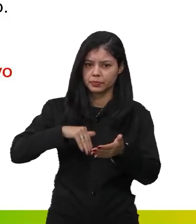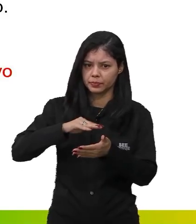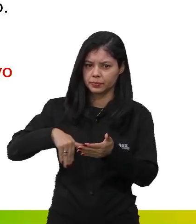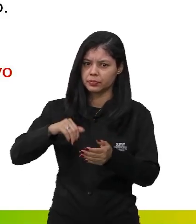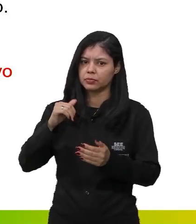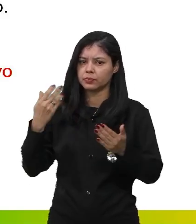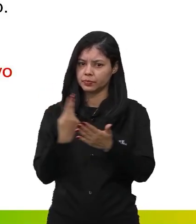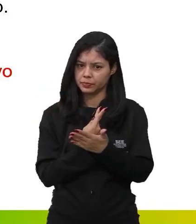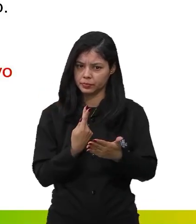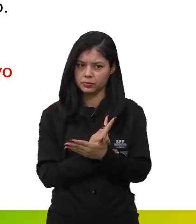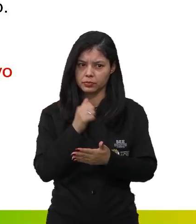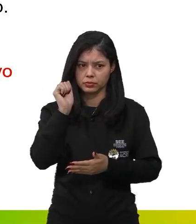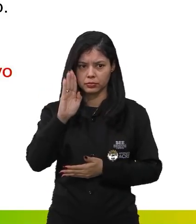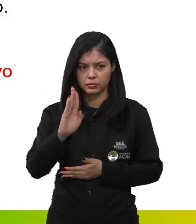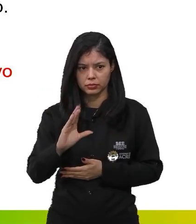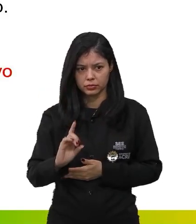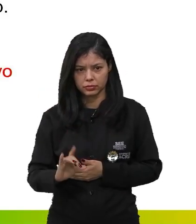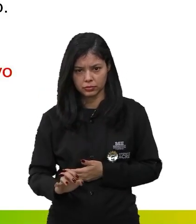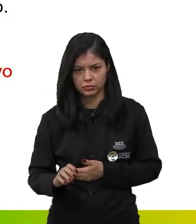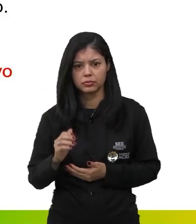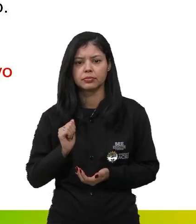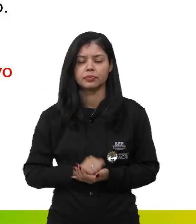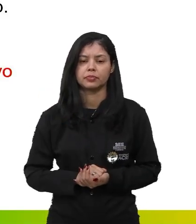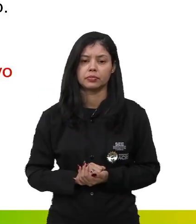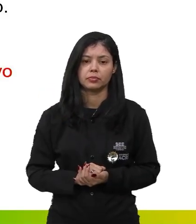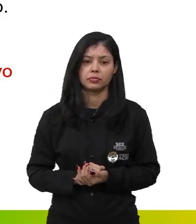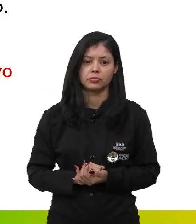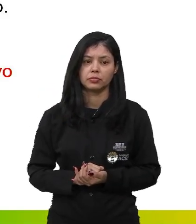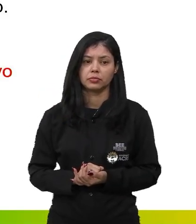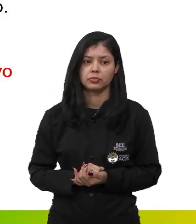eliminação de alternativas, ok?